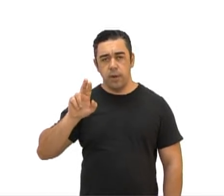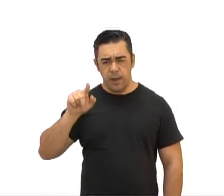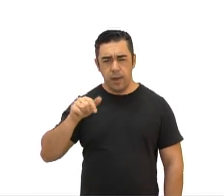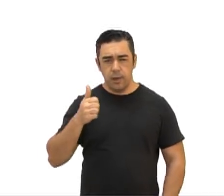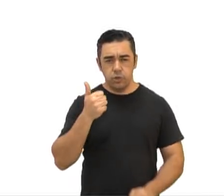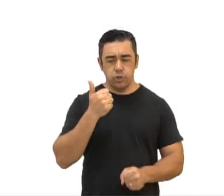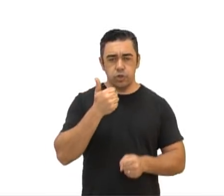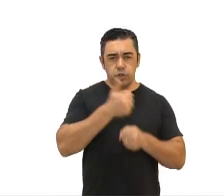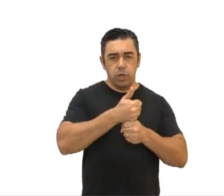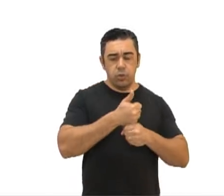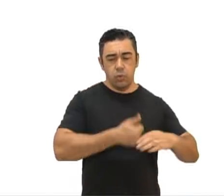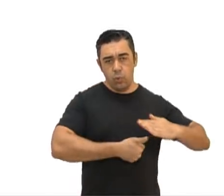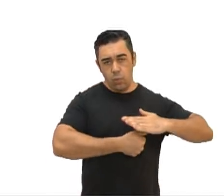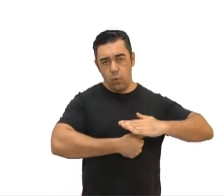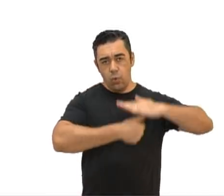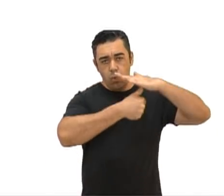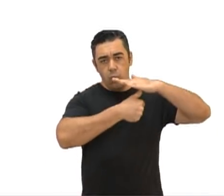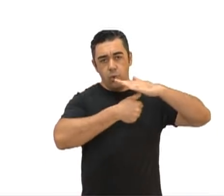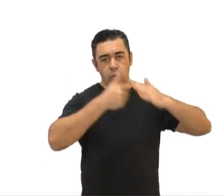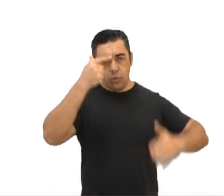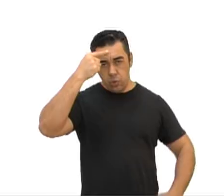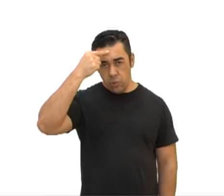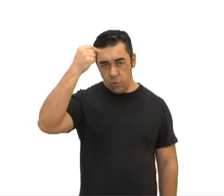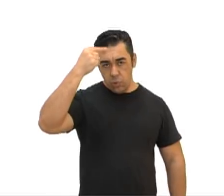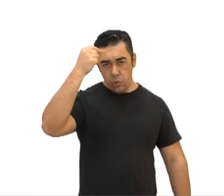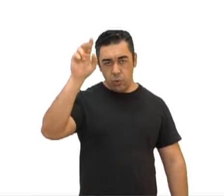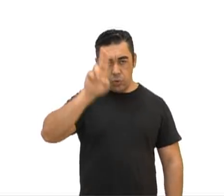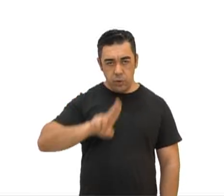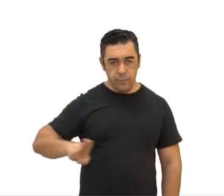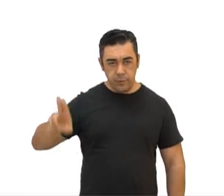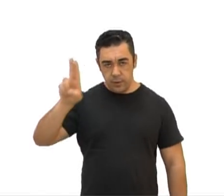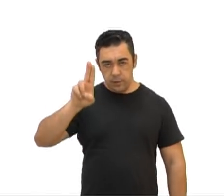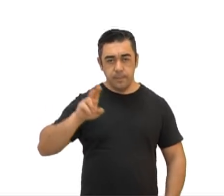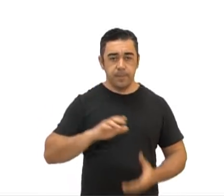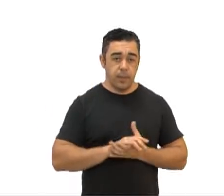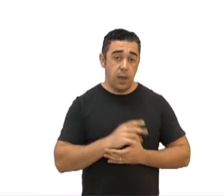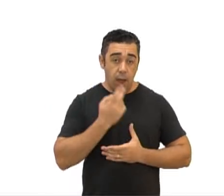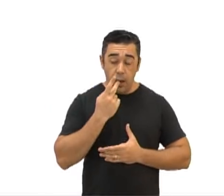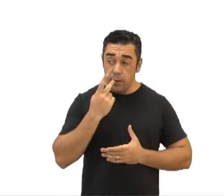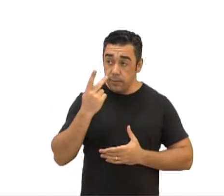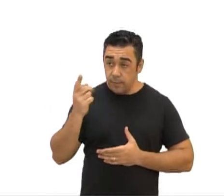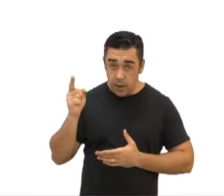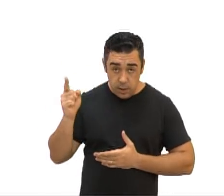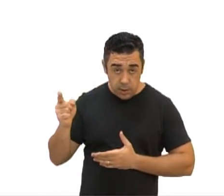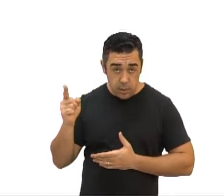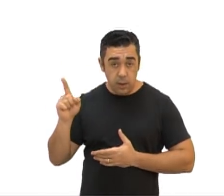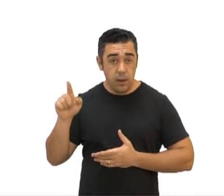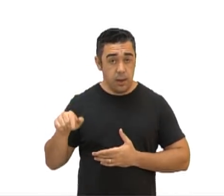maior liderança, né? E nas universidades o nome do cargo é reitor. Então, para eu me dirigir ao